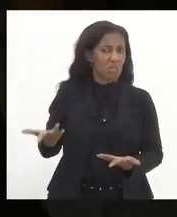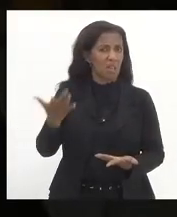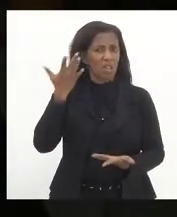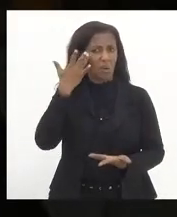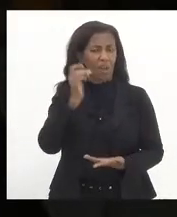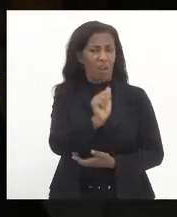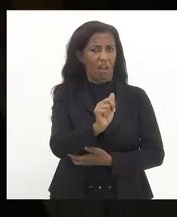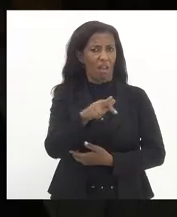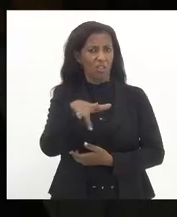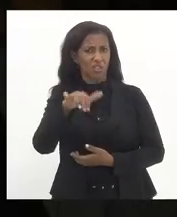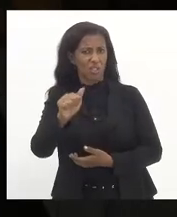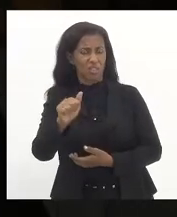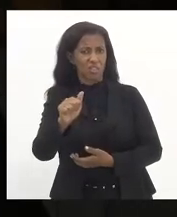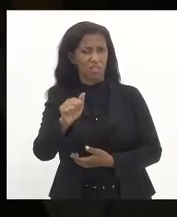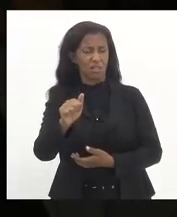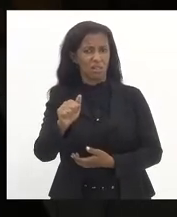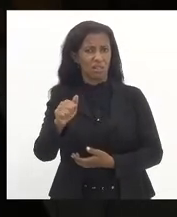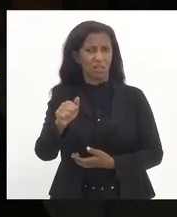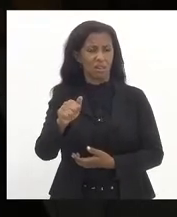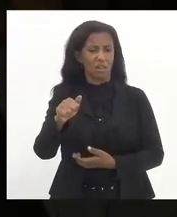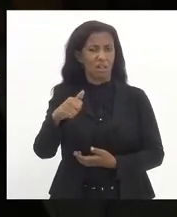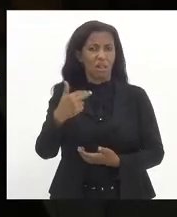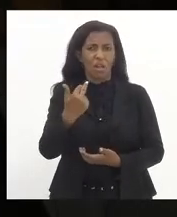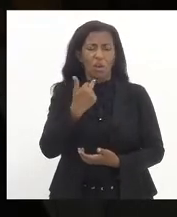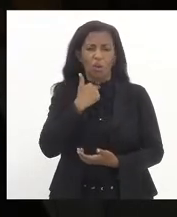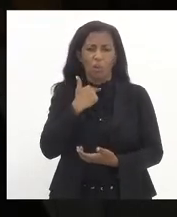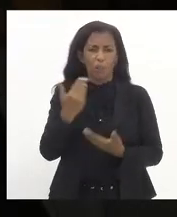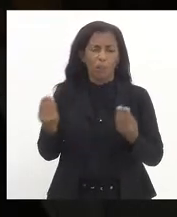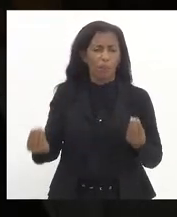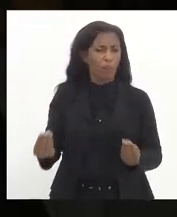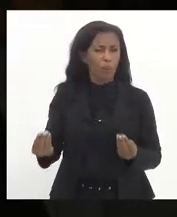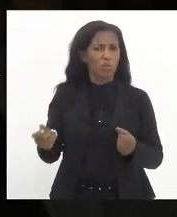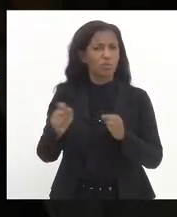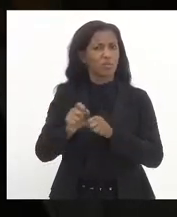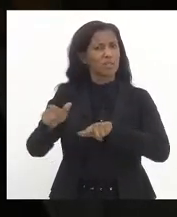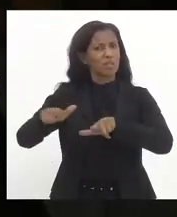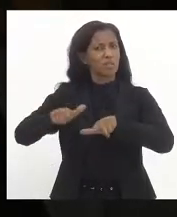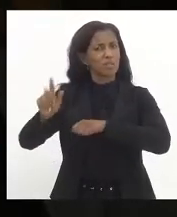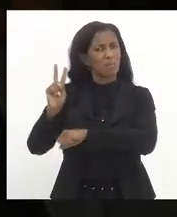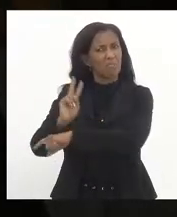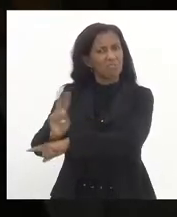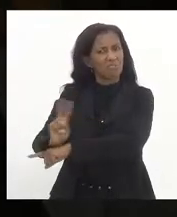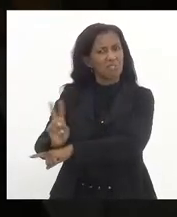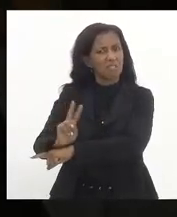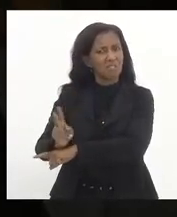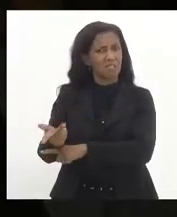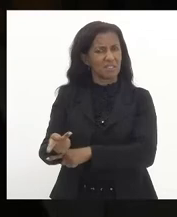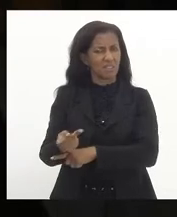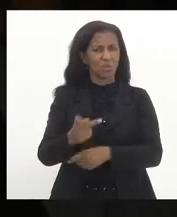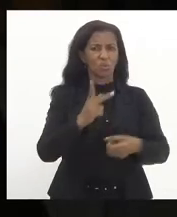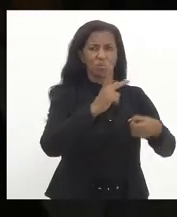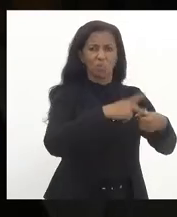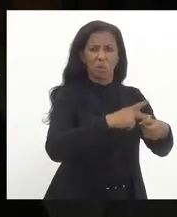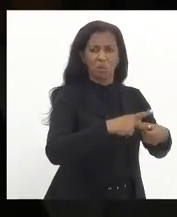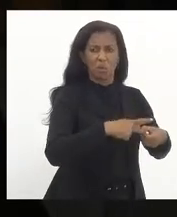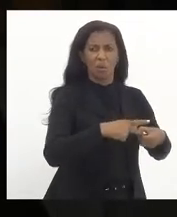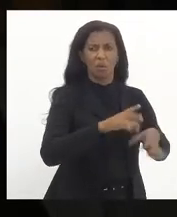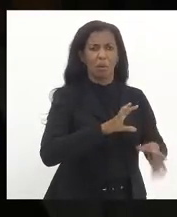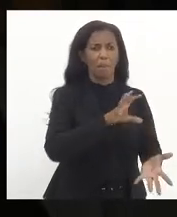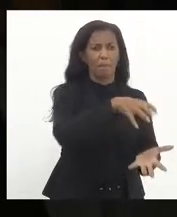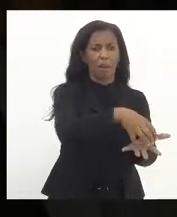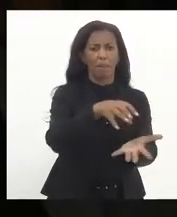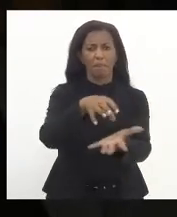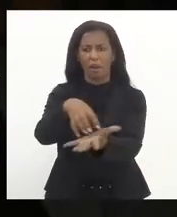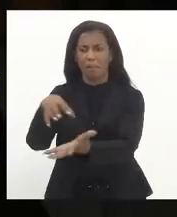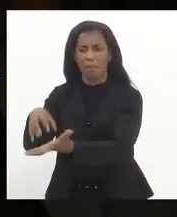Nacional não possa, deputado Márcio Gualberto, fazer o trabalho de fiscalização das petroleiras para saber se